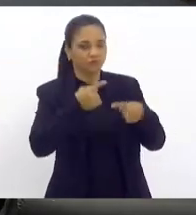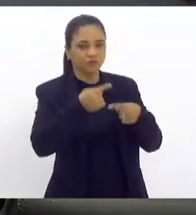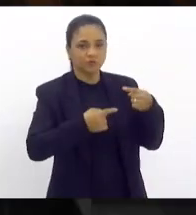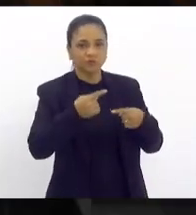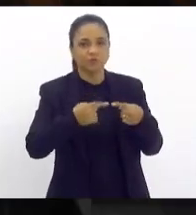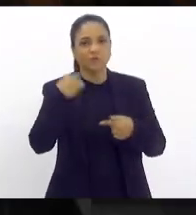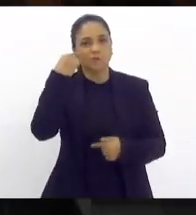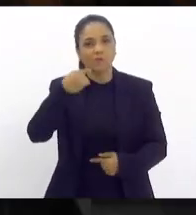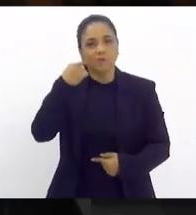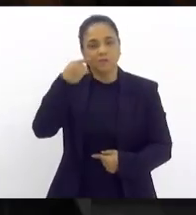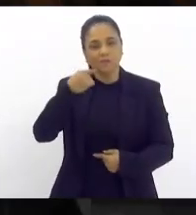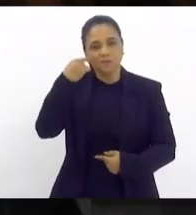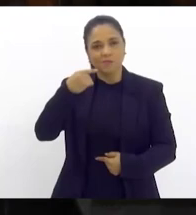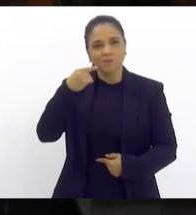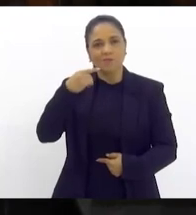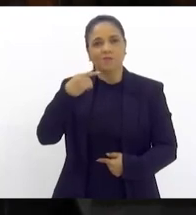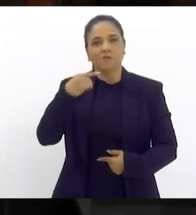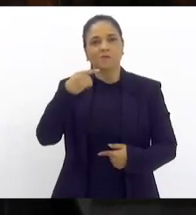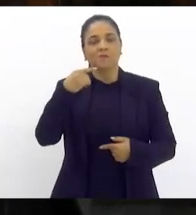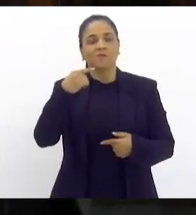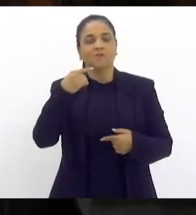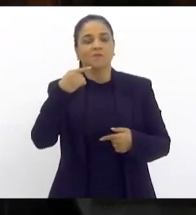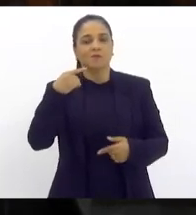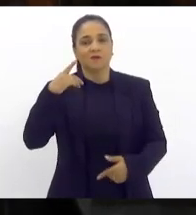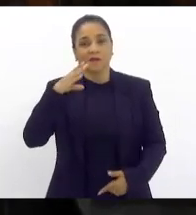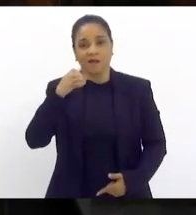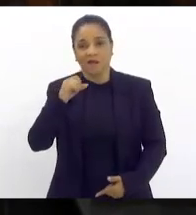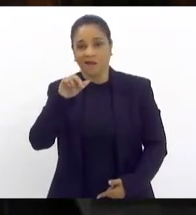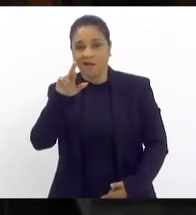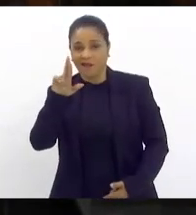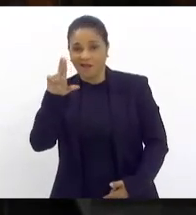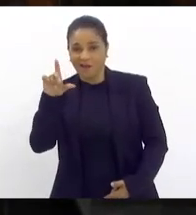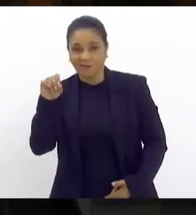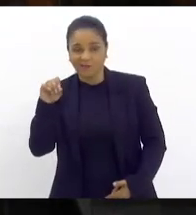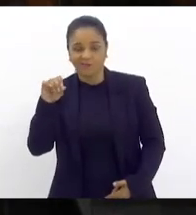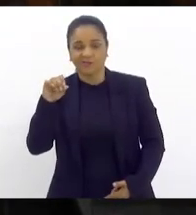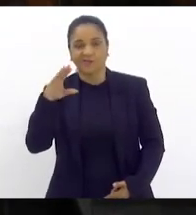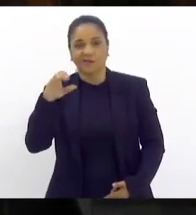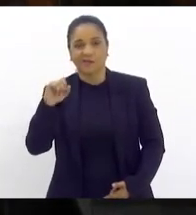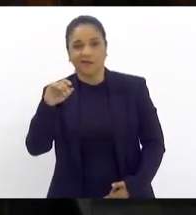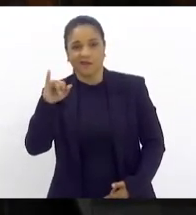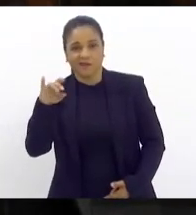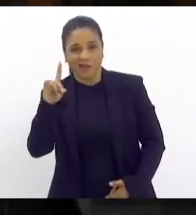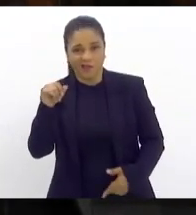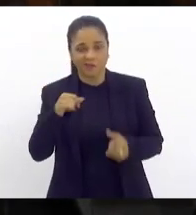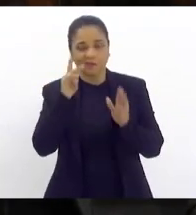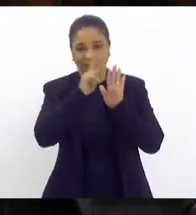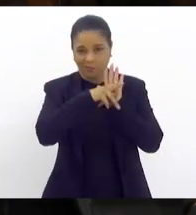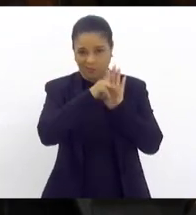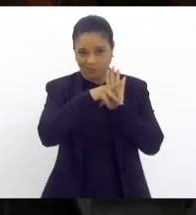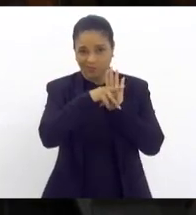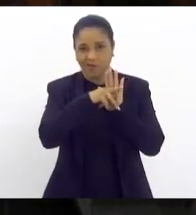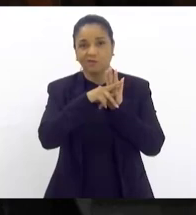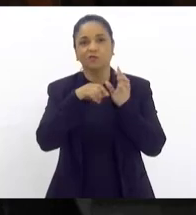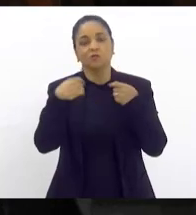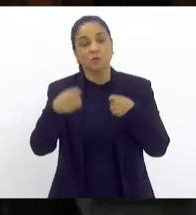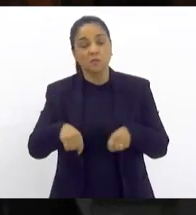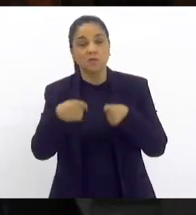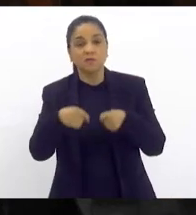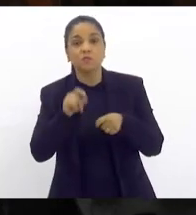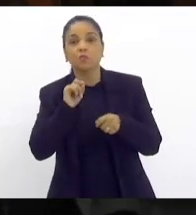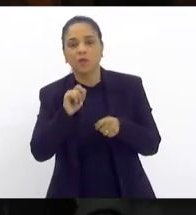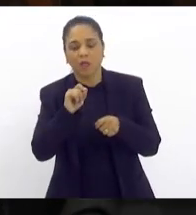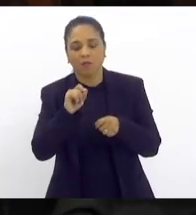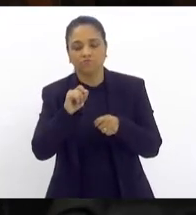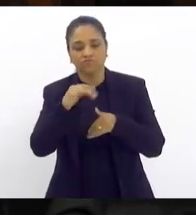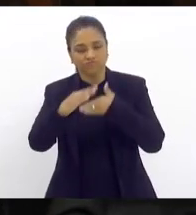Caiado Acredito que esteja na hora da gente começar a construir meninos para a gente não precisar remendar homens